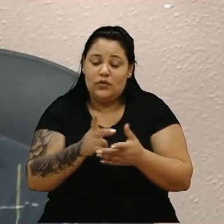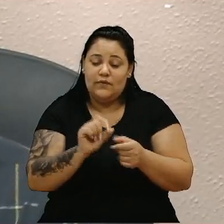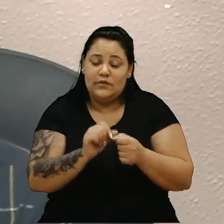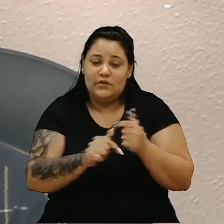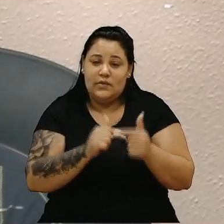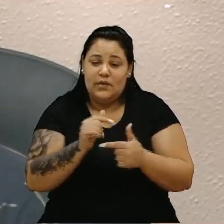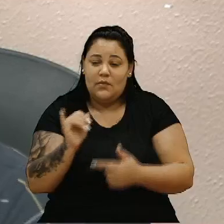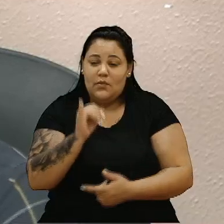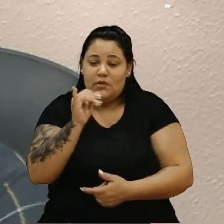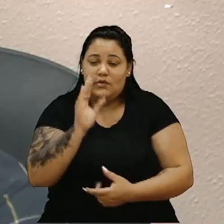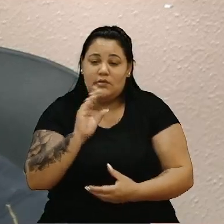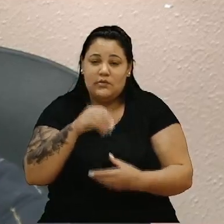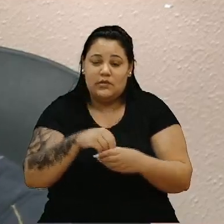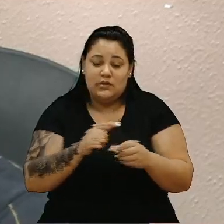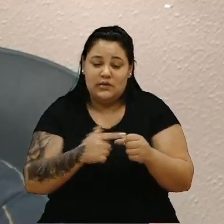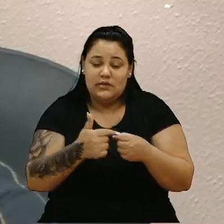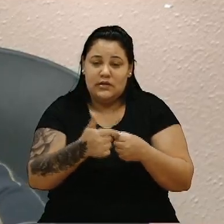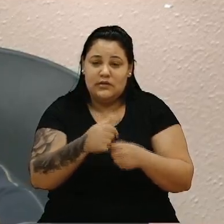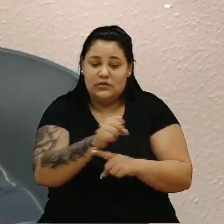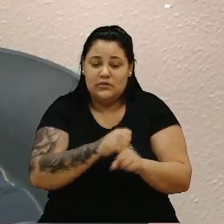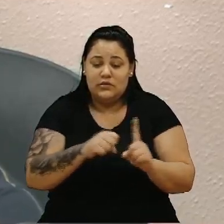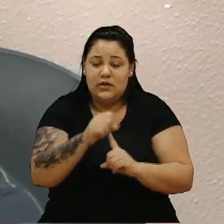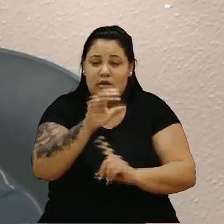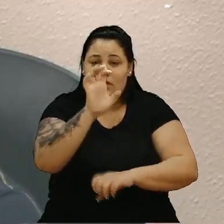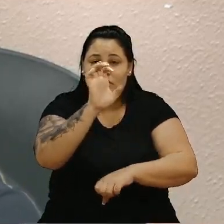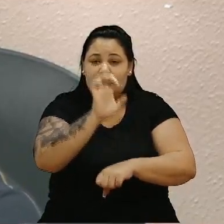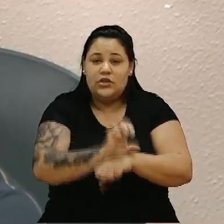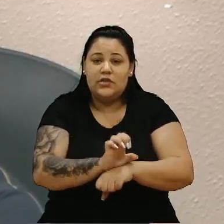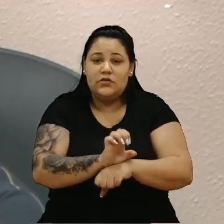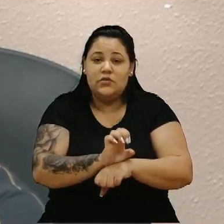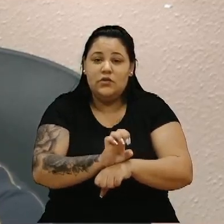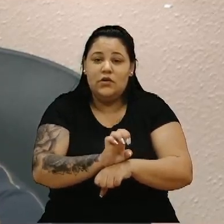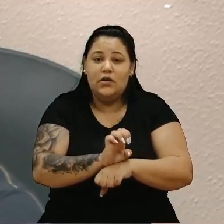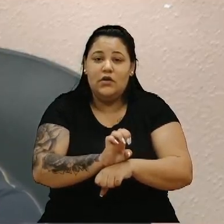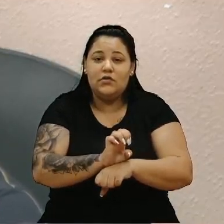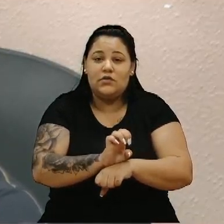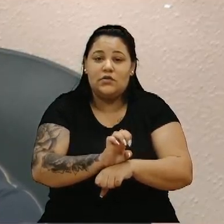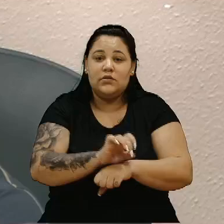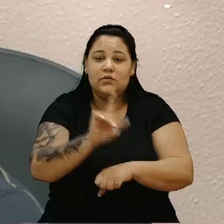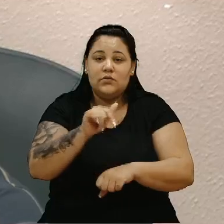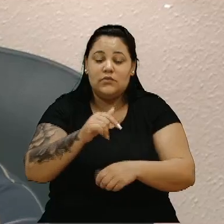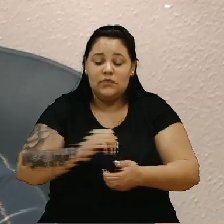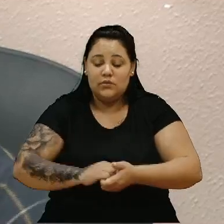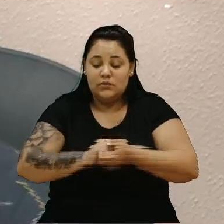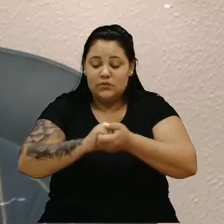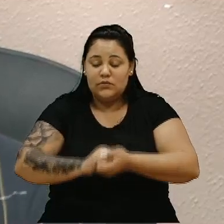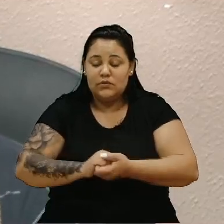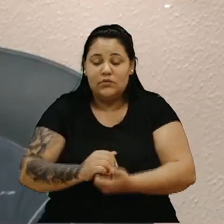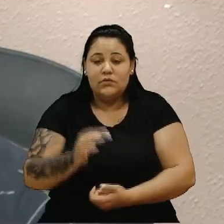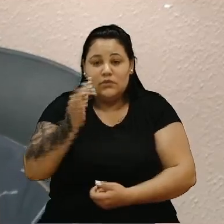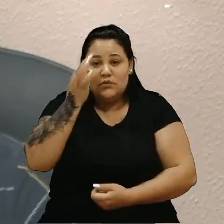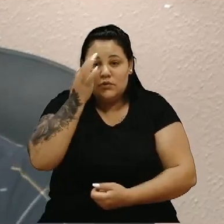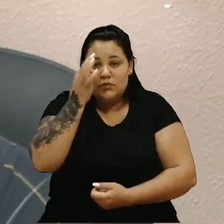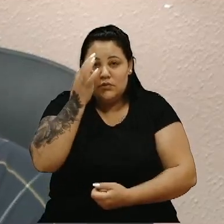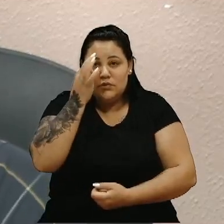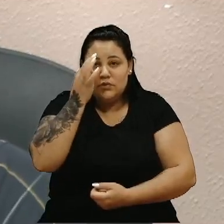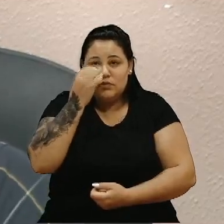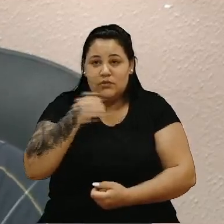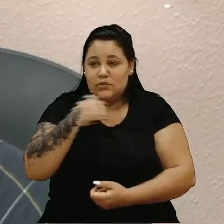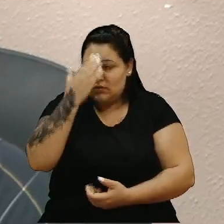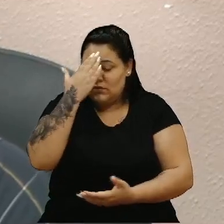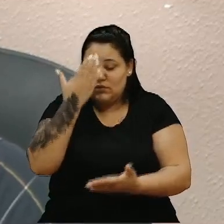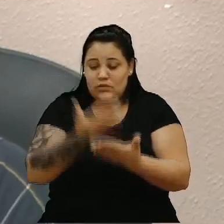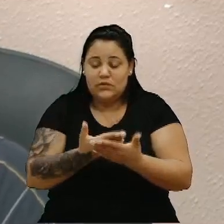importante na nossa cidade, na nossa sociedade, no nosso estado. Então, saudar aqui a presença dos representantes da Microempa e acredito que